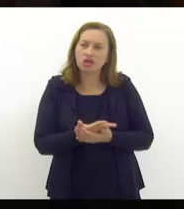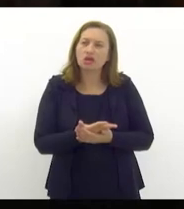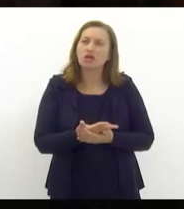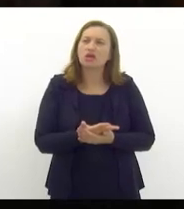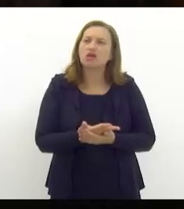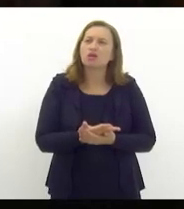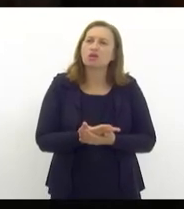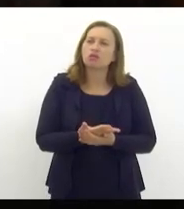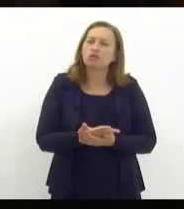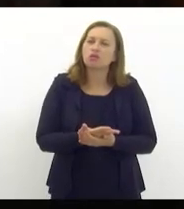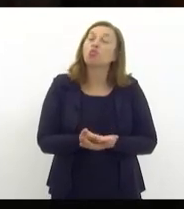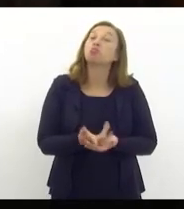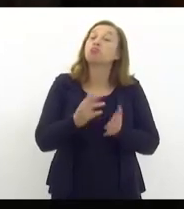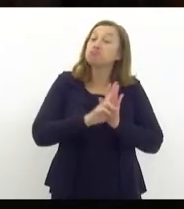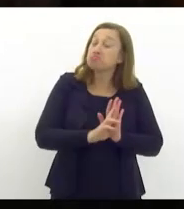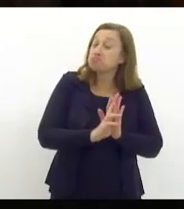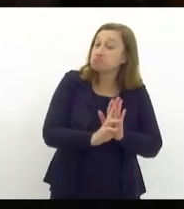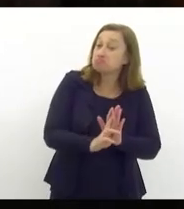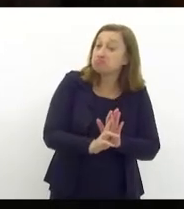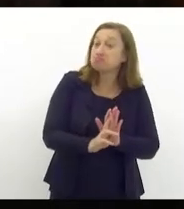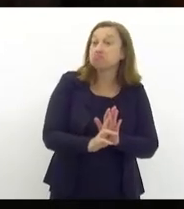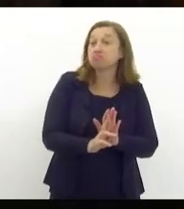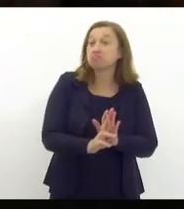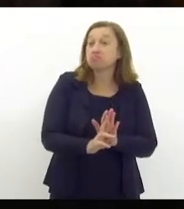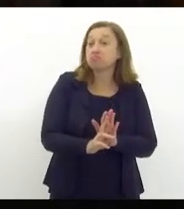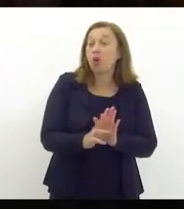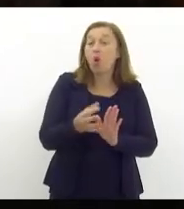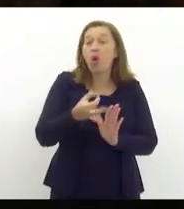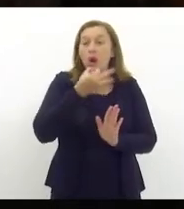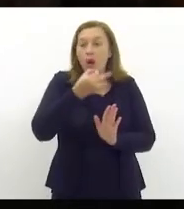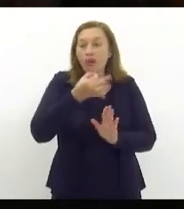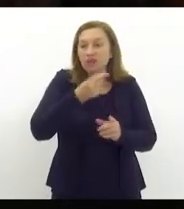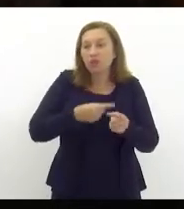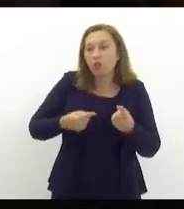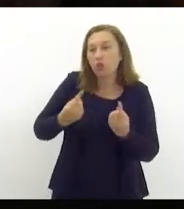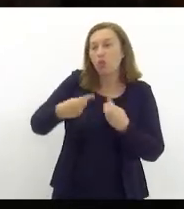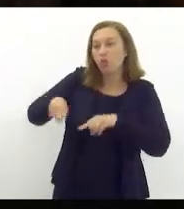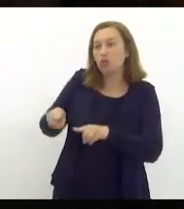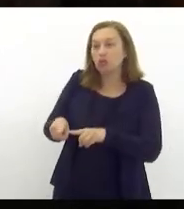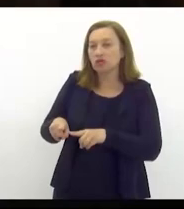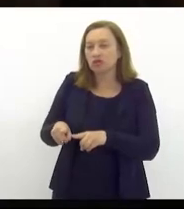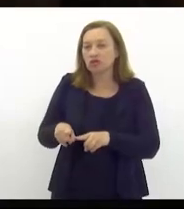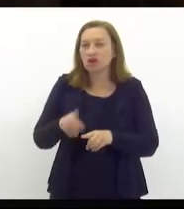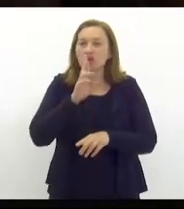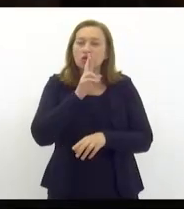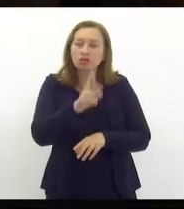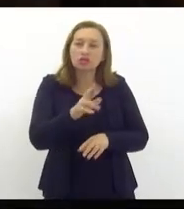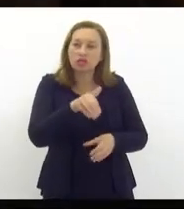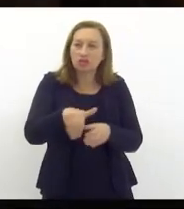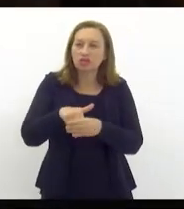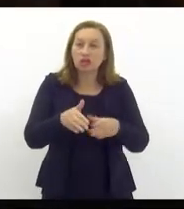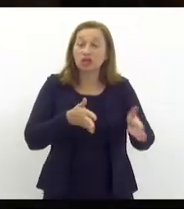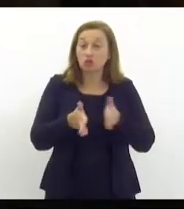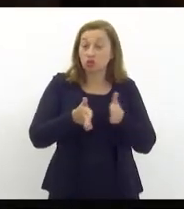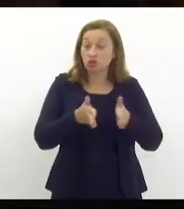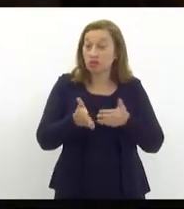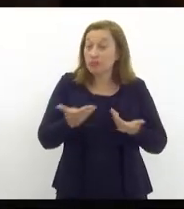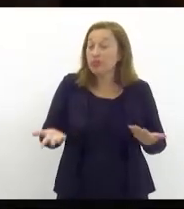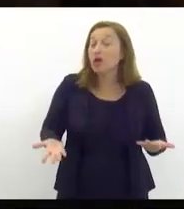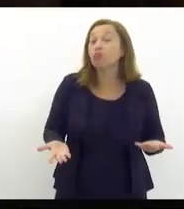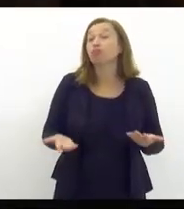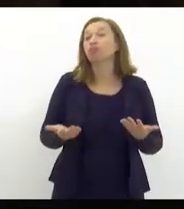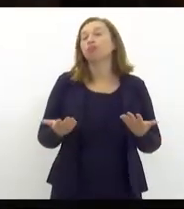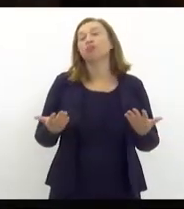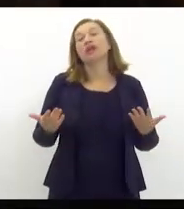sequer o que representa a contradição de negar o resultado das urnas quando foi eleito por elas mesmas.